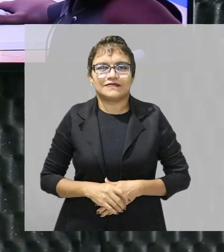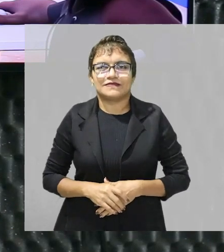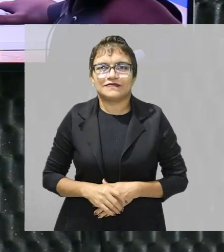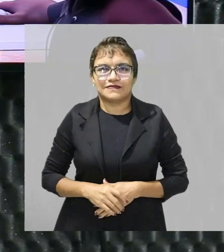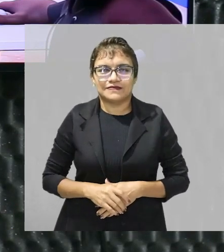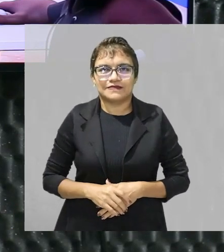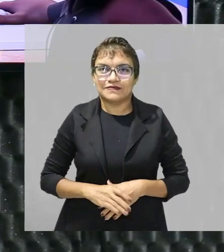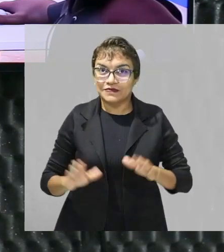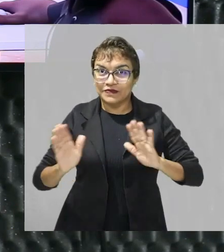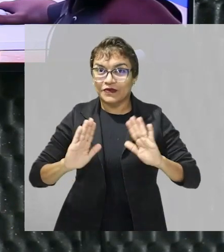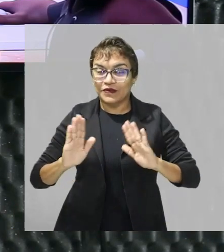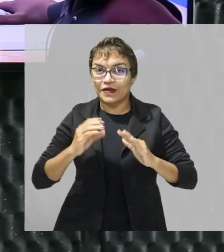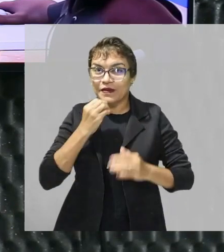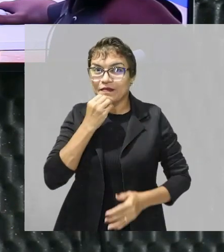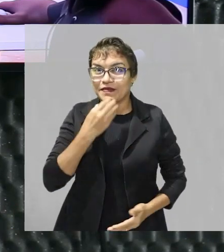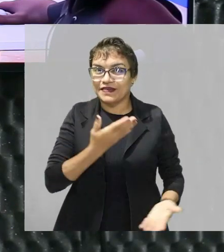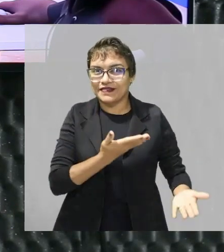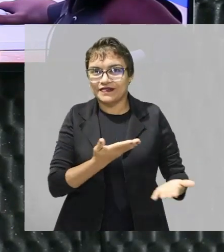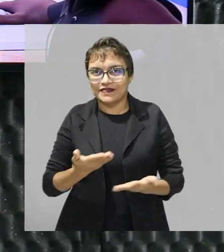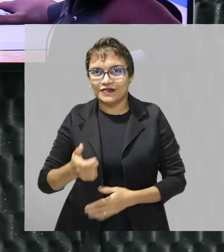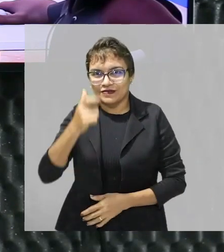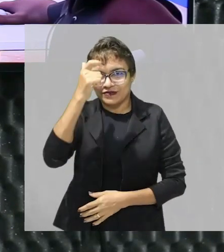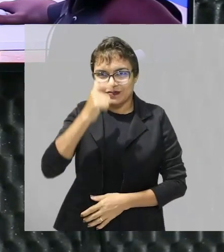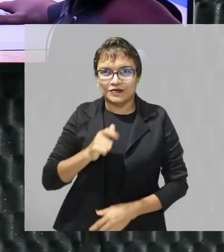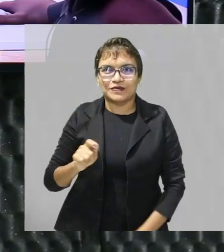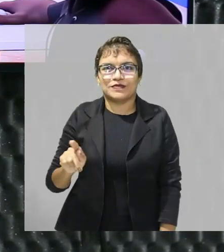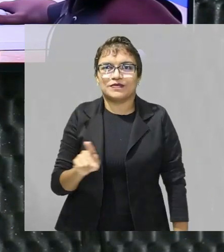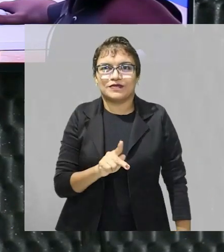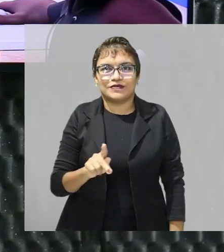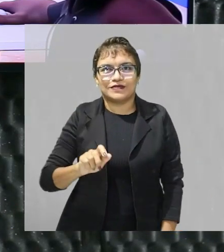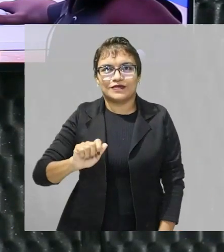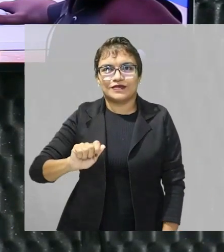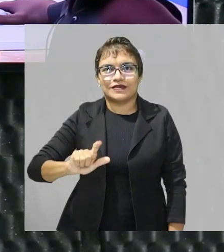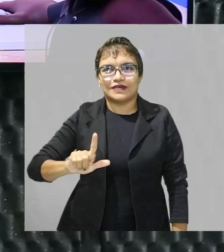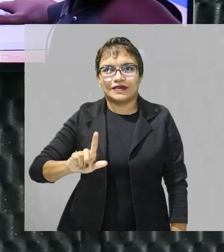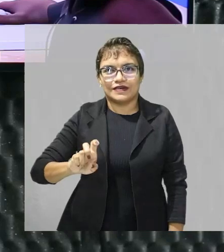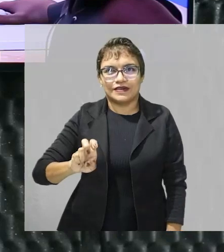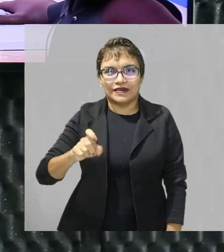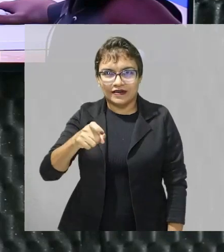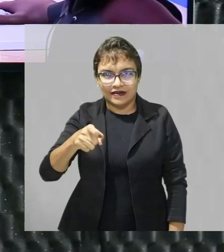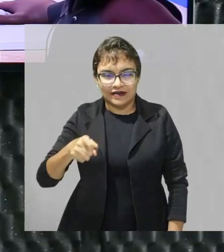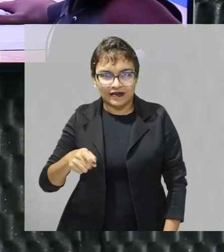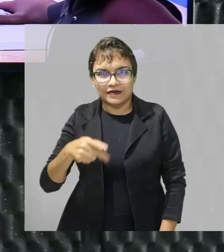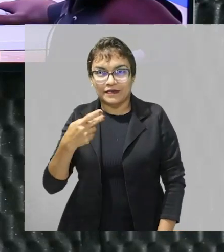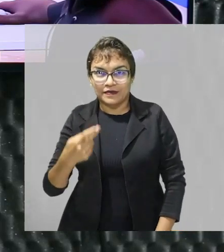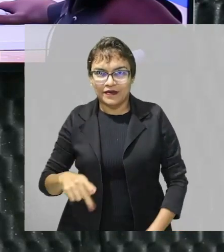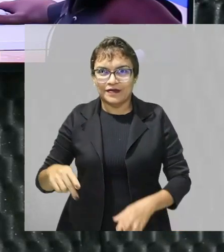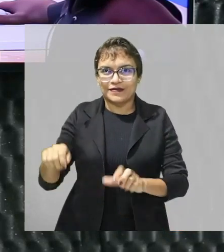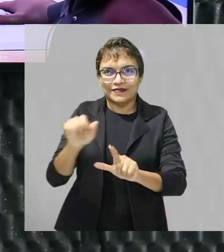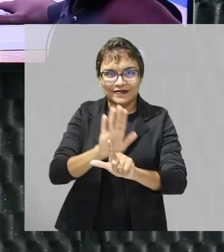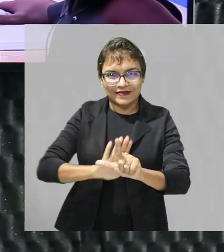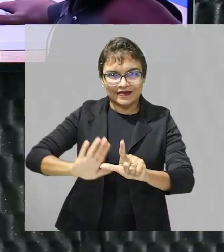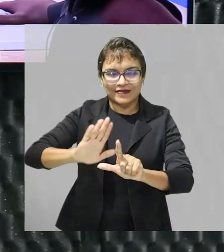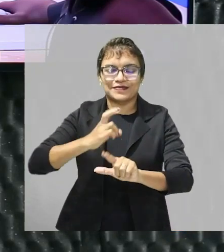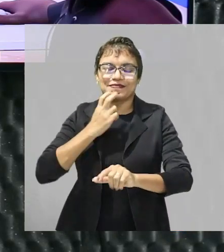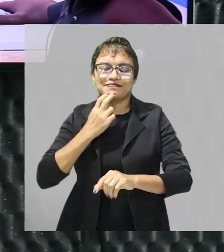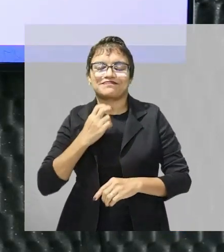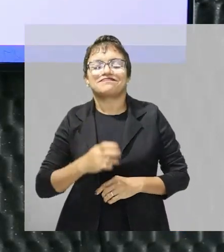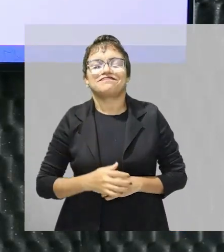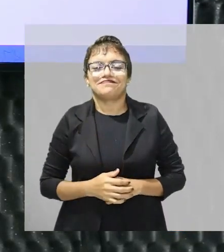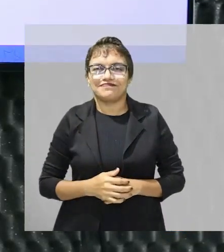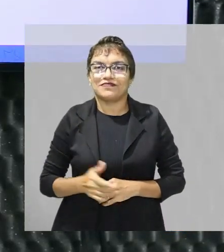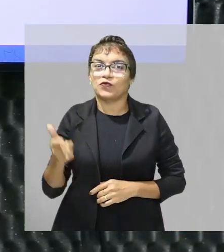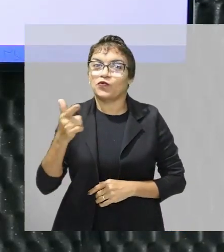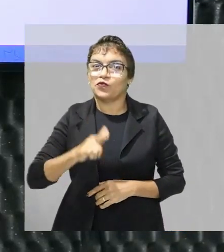Olá, turminha, sejam todos bem-vindos. Sou o professor Alex Ferreira, professor de Química da plataforma Gonçalves Dias. Tudo bem, turminha? Bom, mais uma aula da